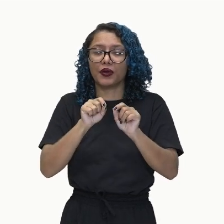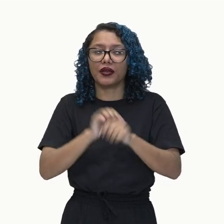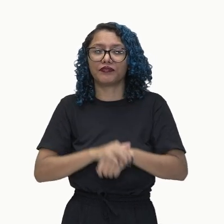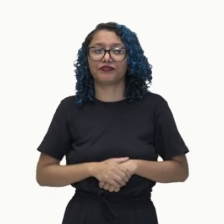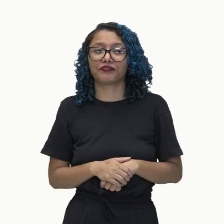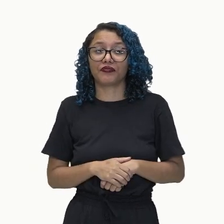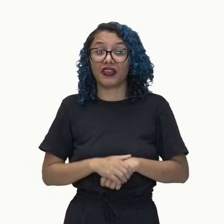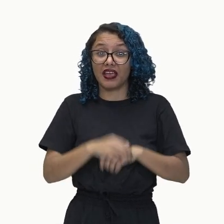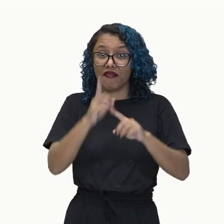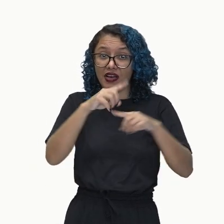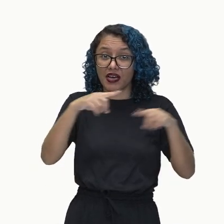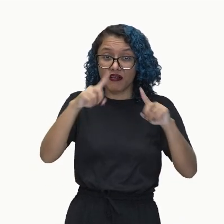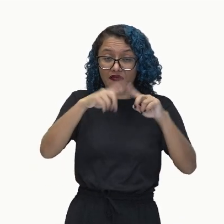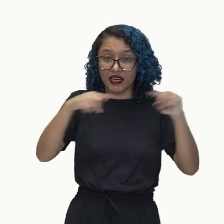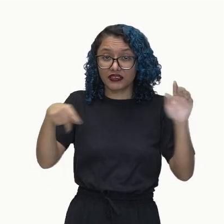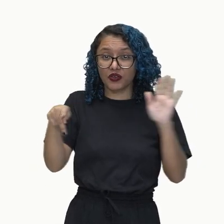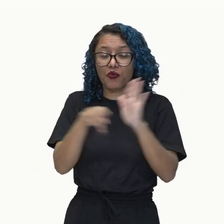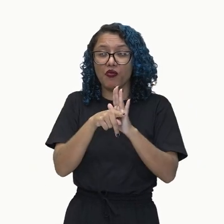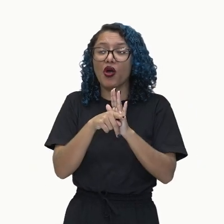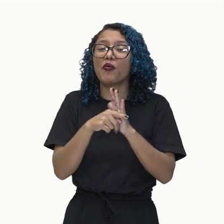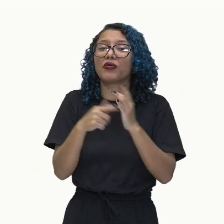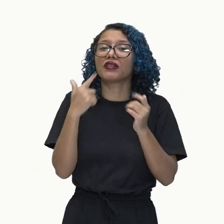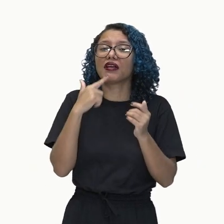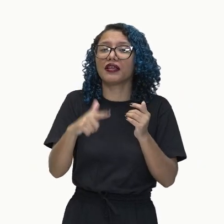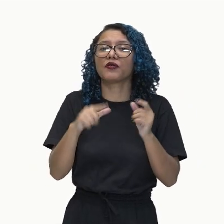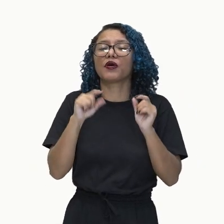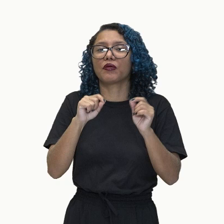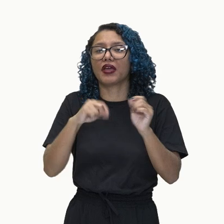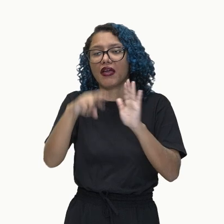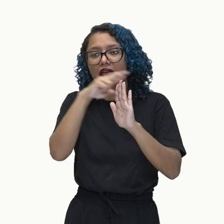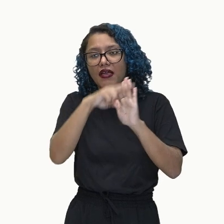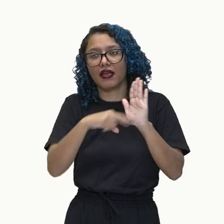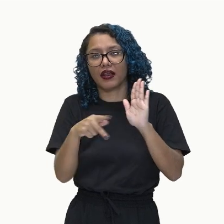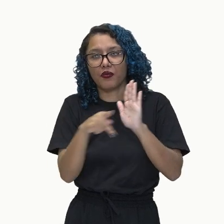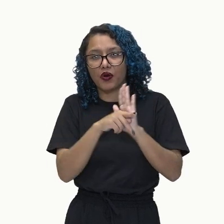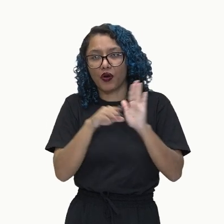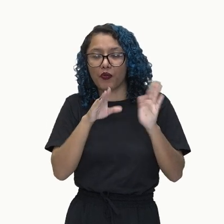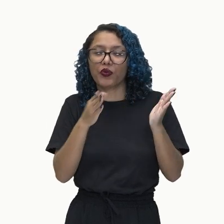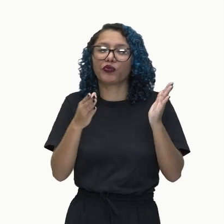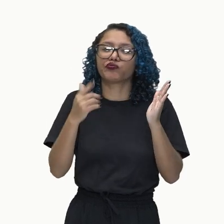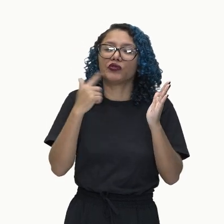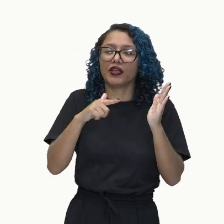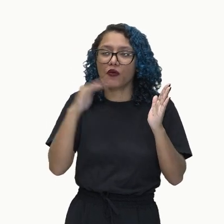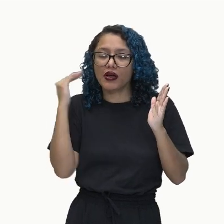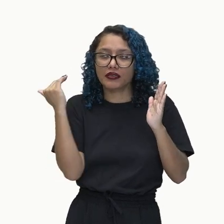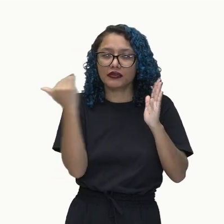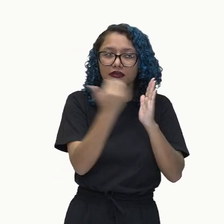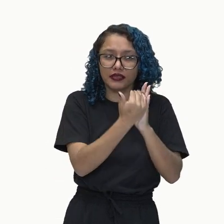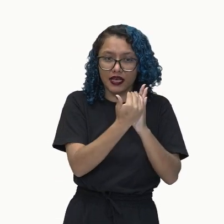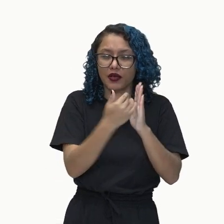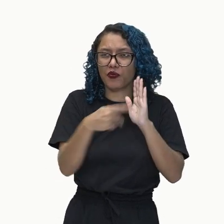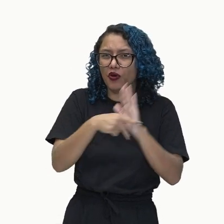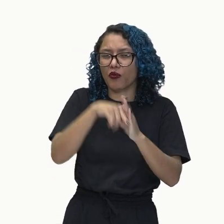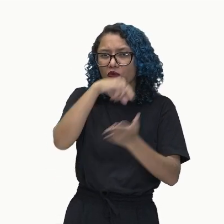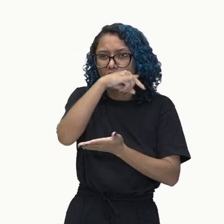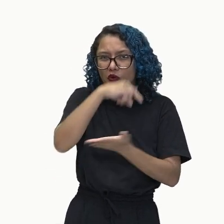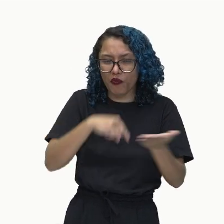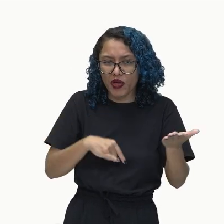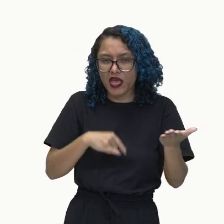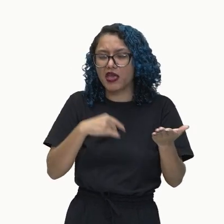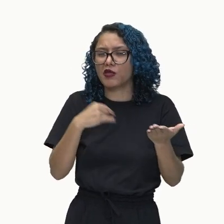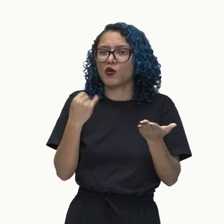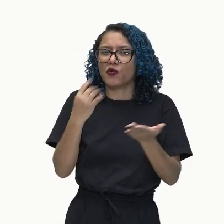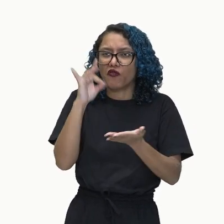que também deve ser compreendida pela maioria das pessoas. É por isso que existe a norma padrão, né? Porque os documentos oficiais, documentos importantes, eles